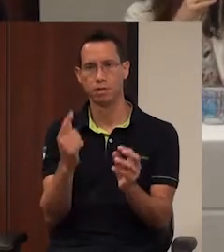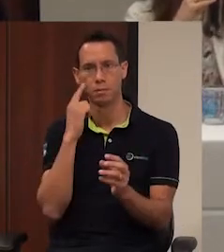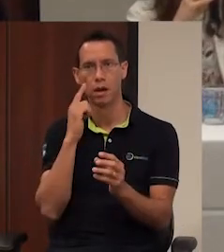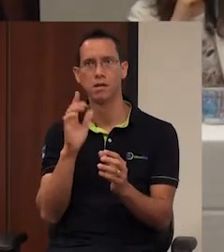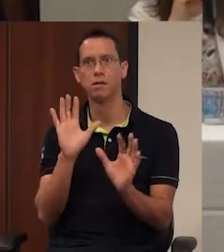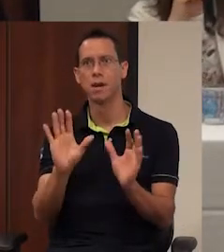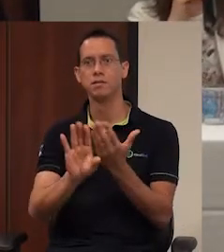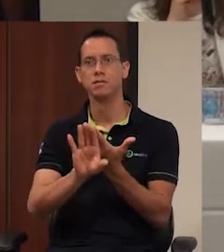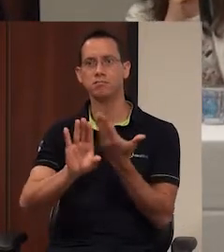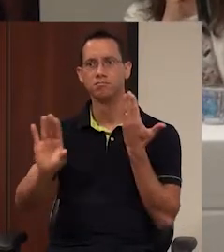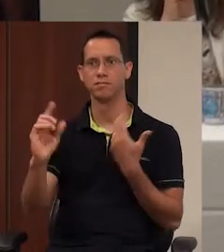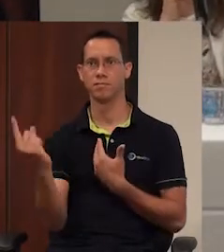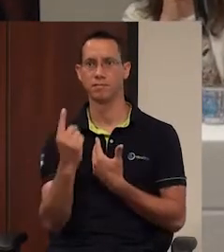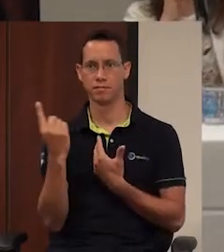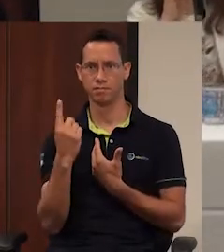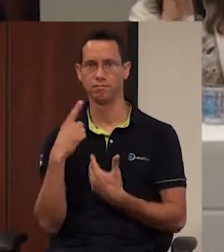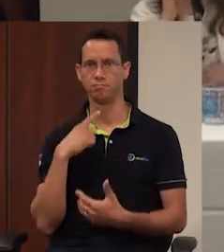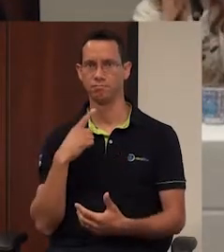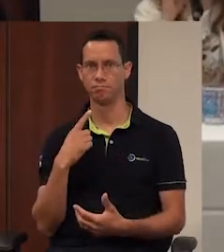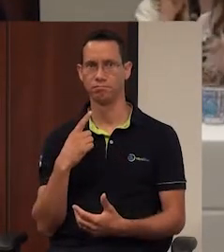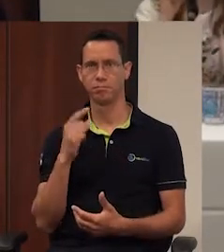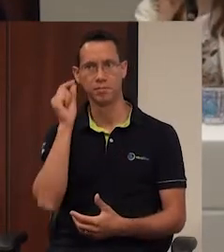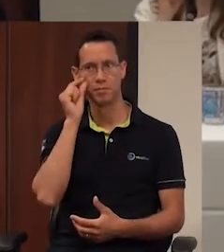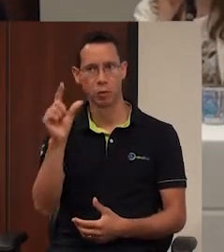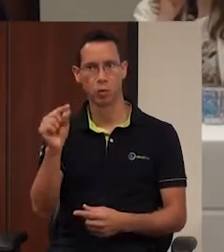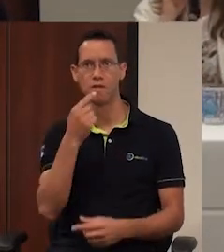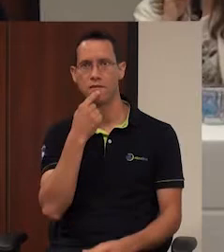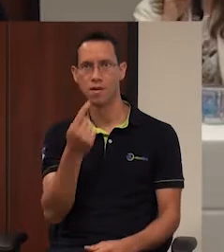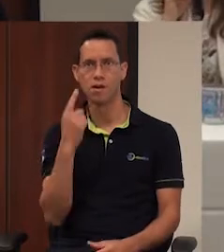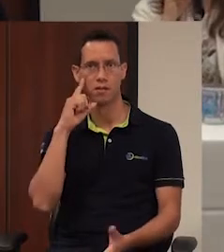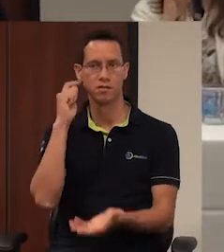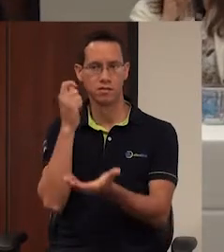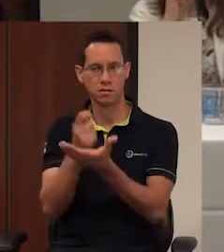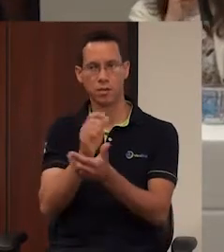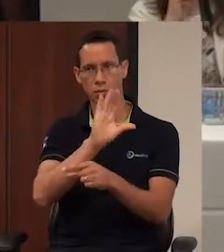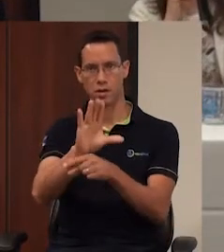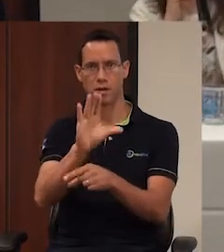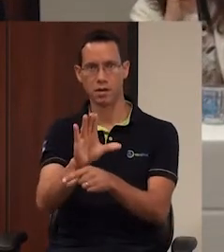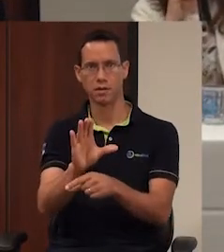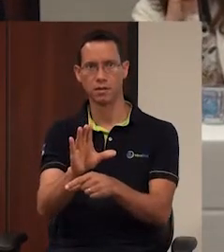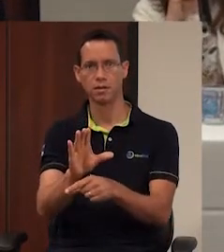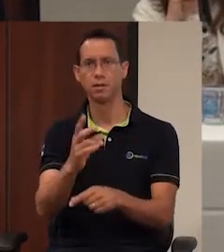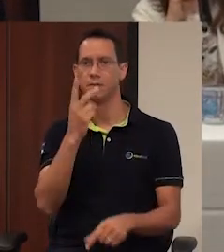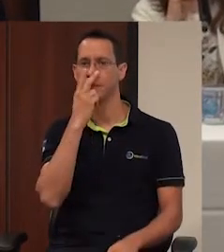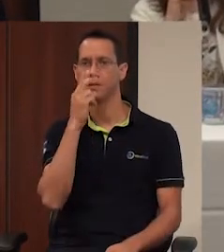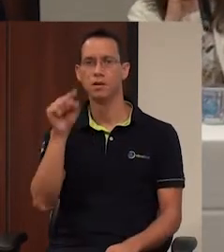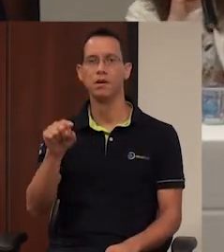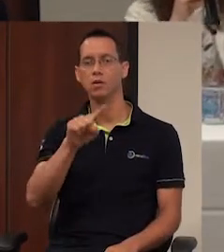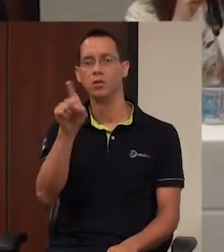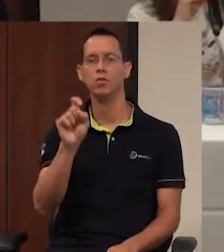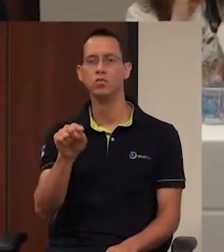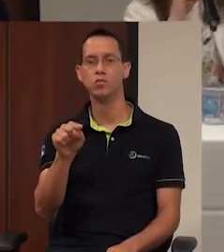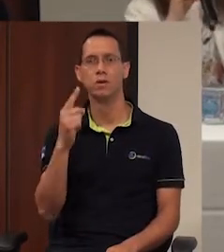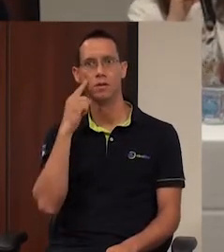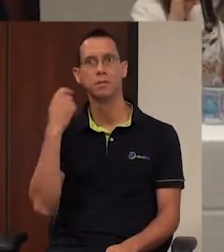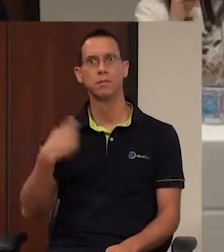isolamento. Né? Então, aqui tem um elemento interessante que muitas vezes, quando a gente fala da tomada de decisão apoiada, O ponto que surge é, tem que